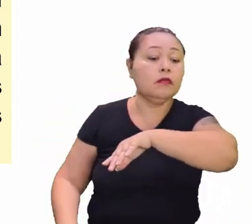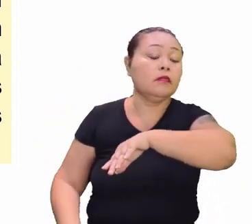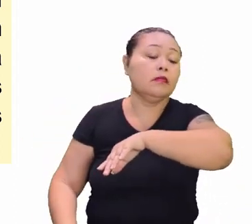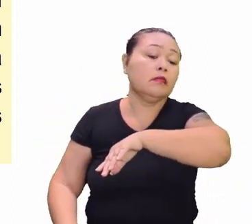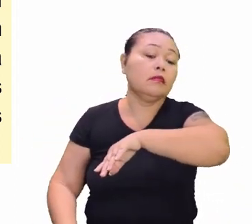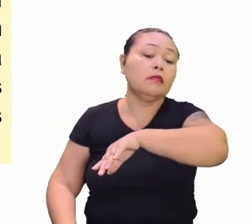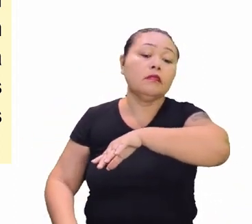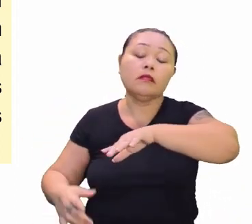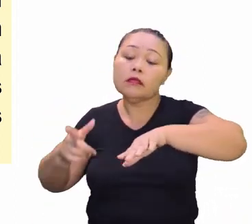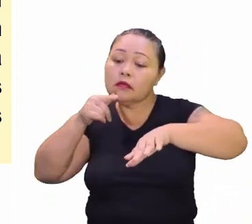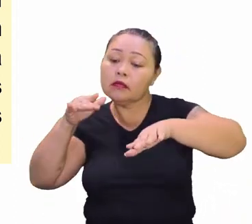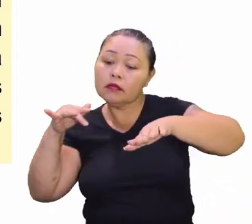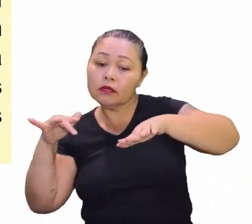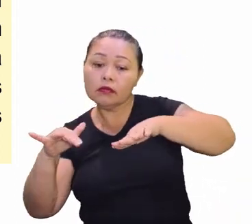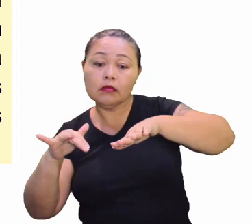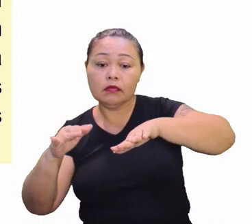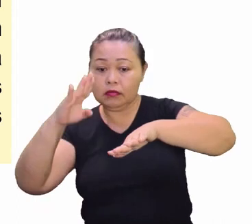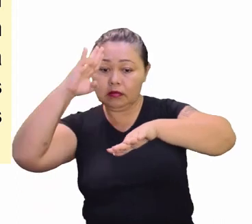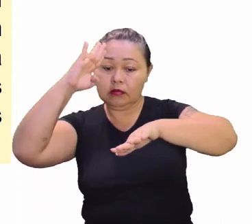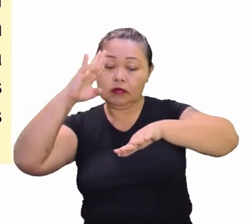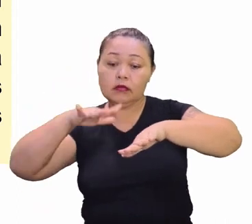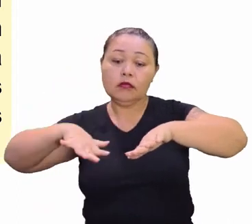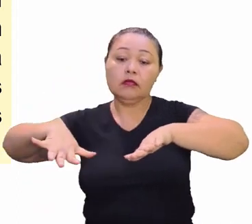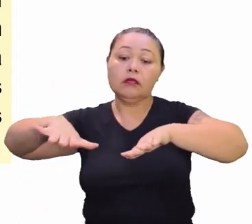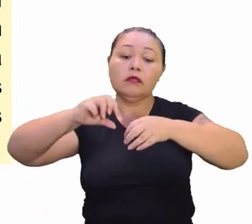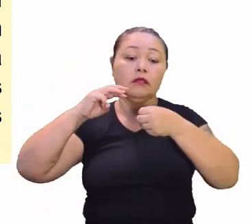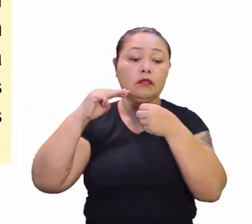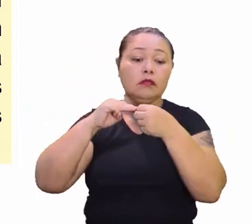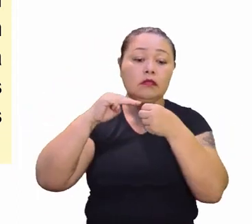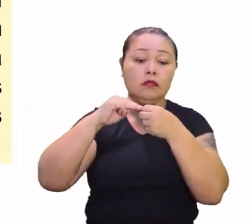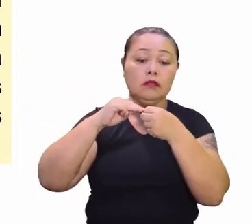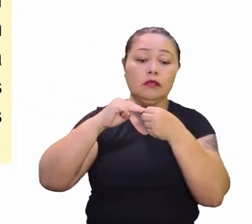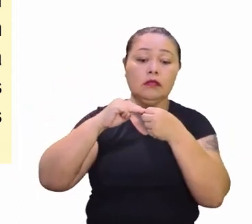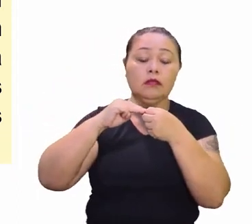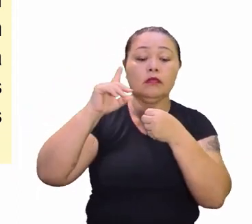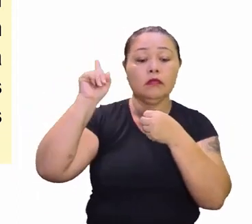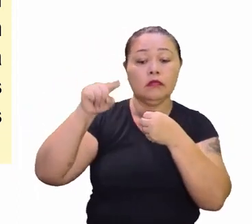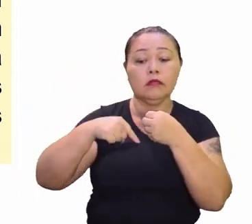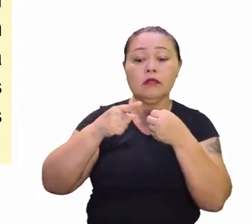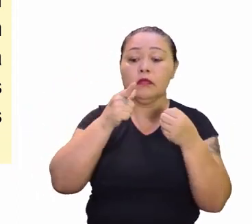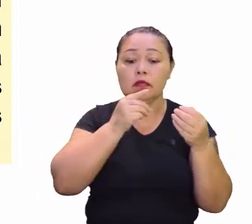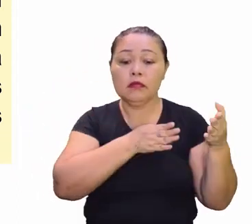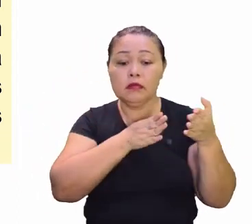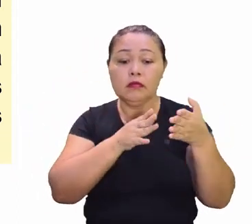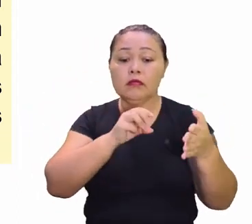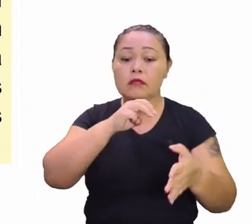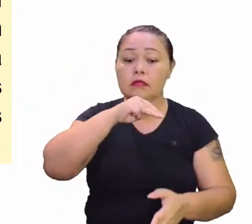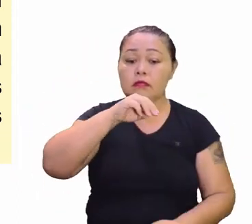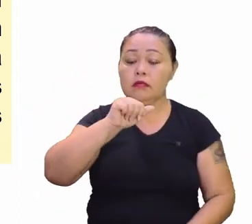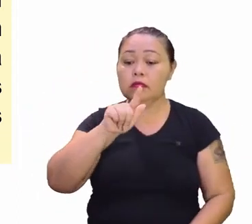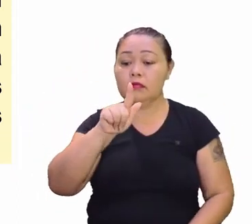anteriormente. Os afluentes principais no espaço municipal são os rios